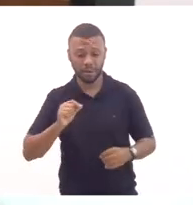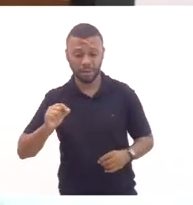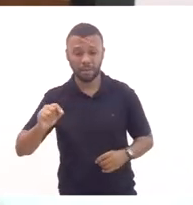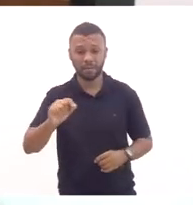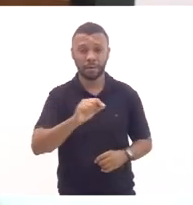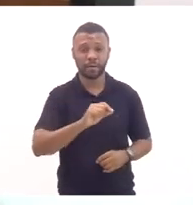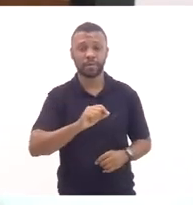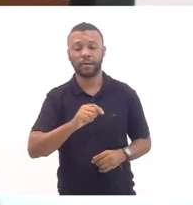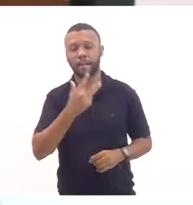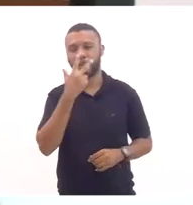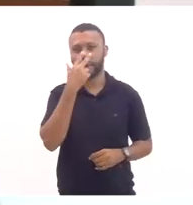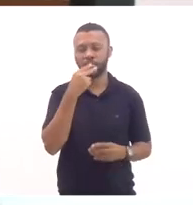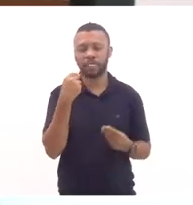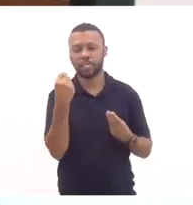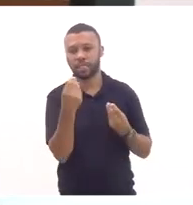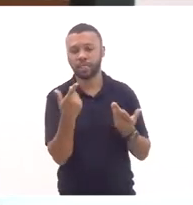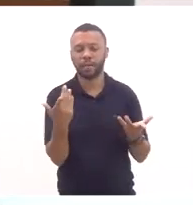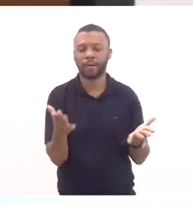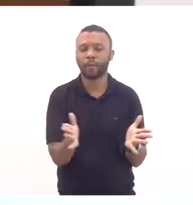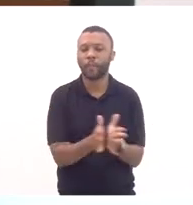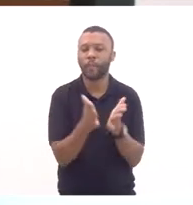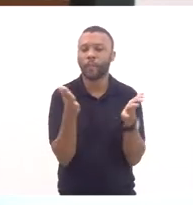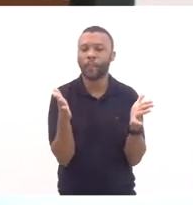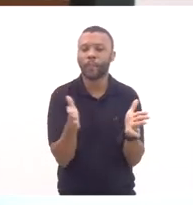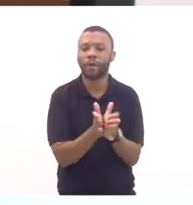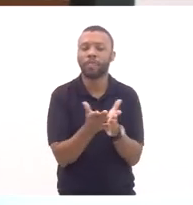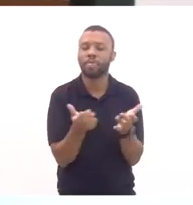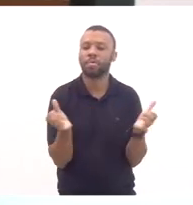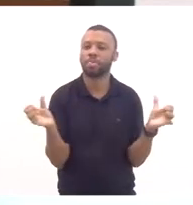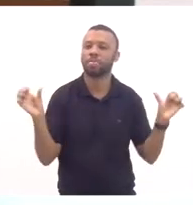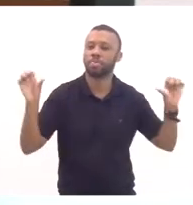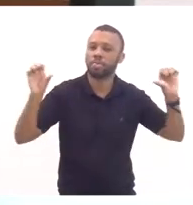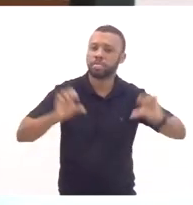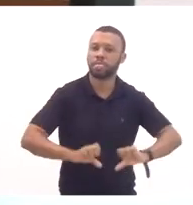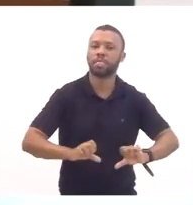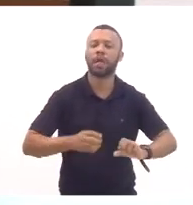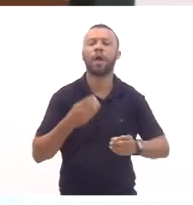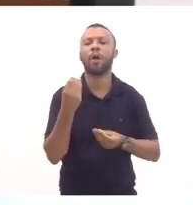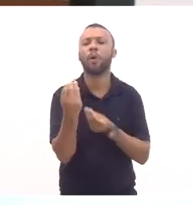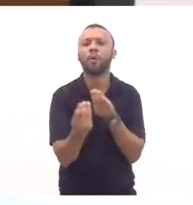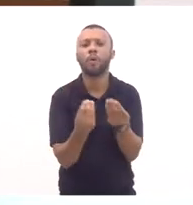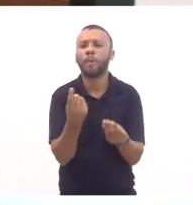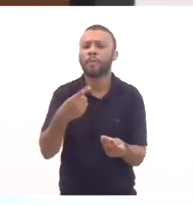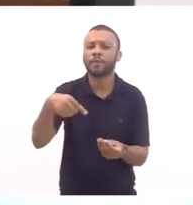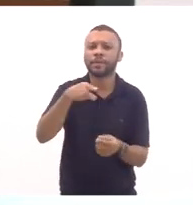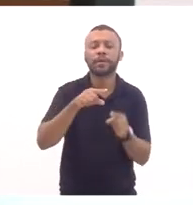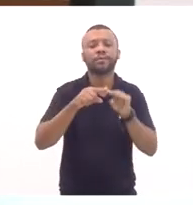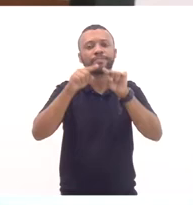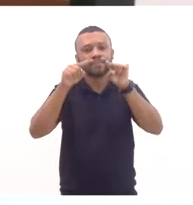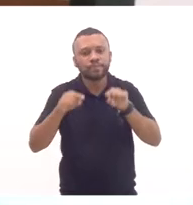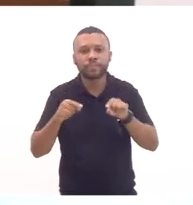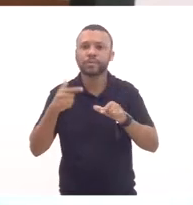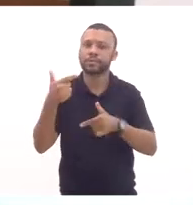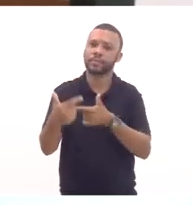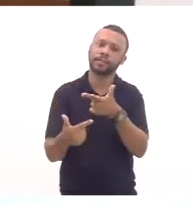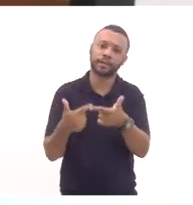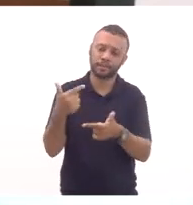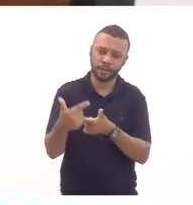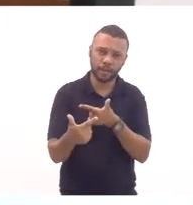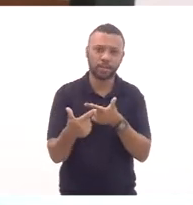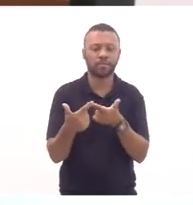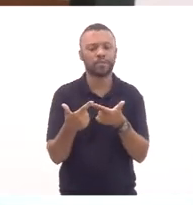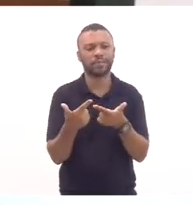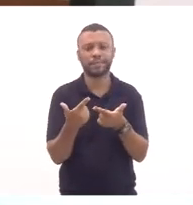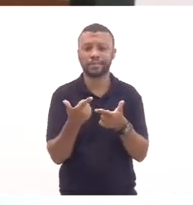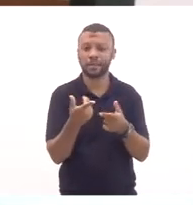vez mais miseráveis. Como, senhores, como empregadores de trabalhadoras